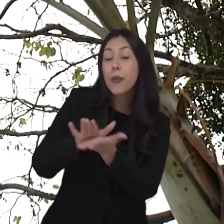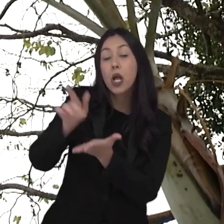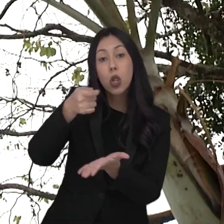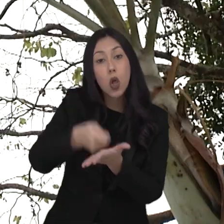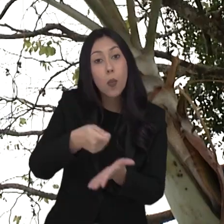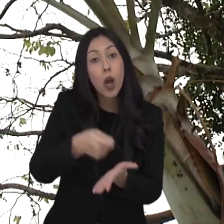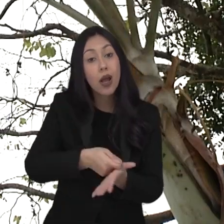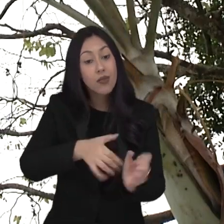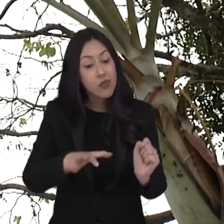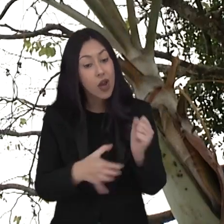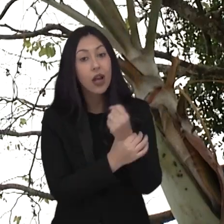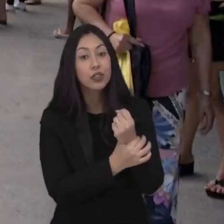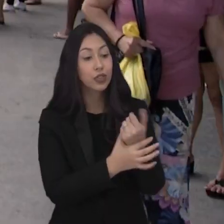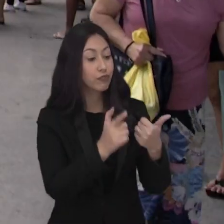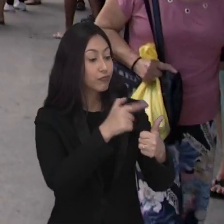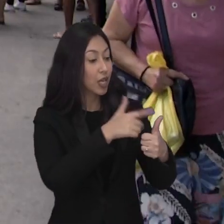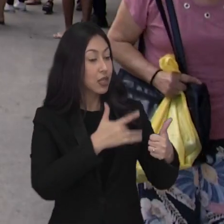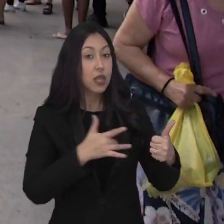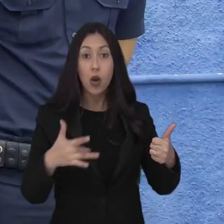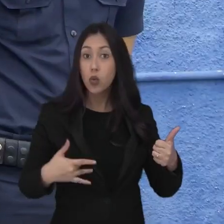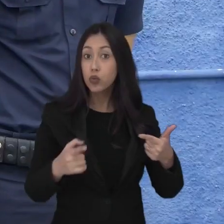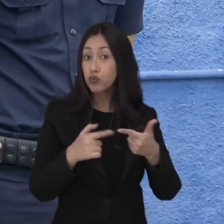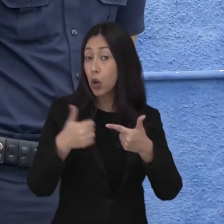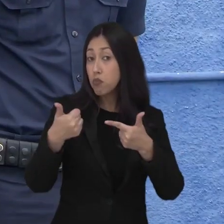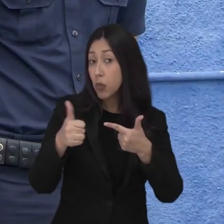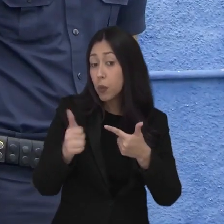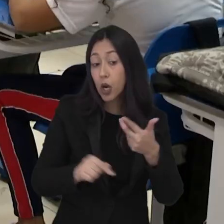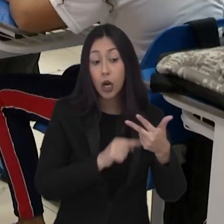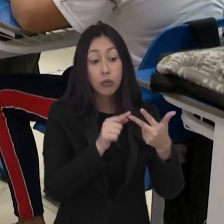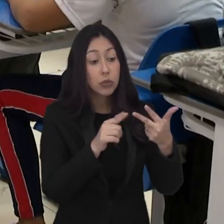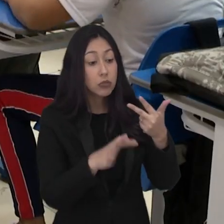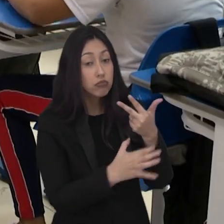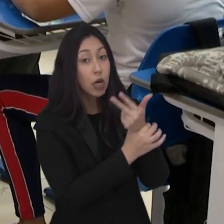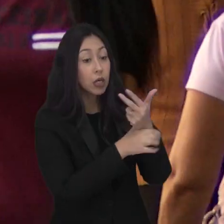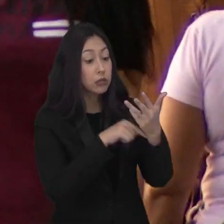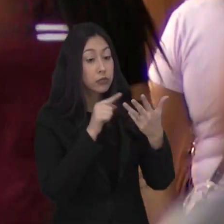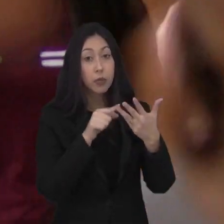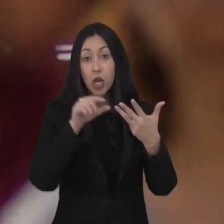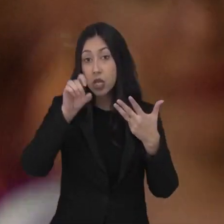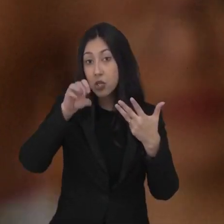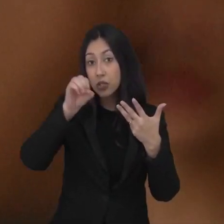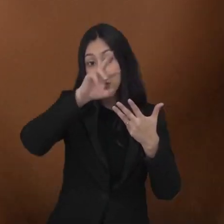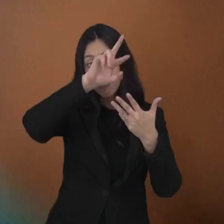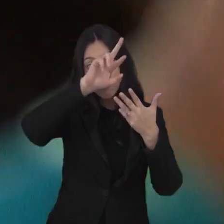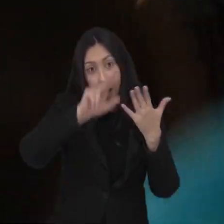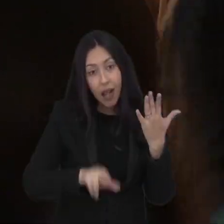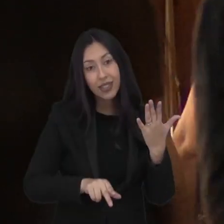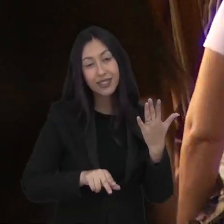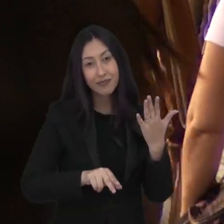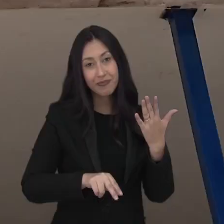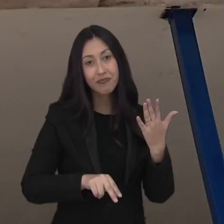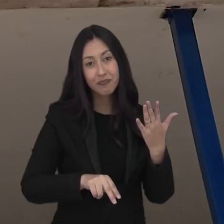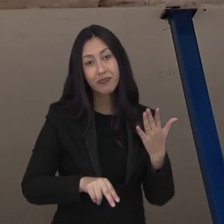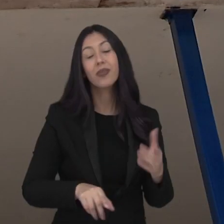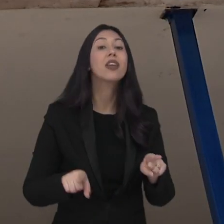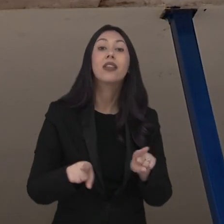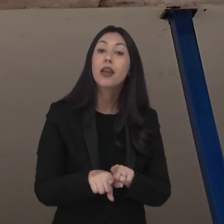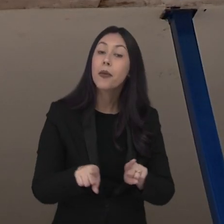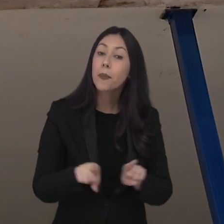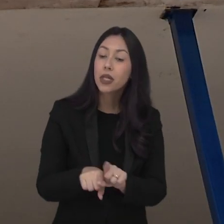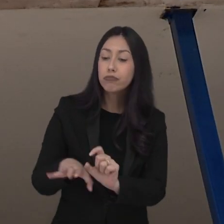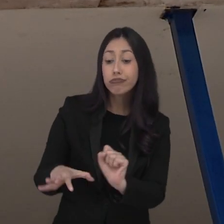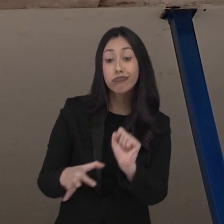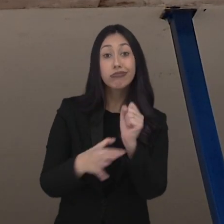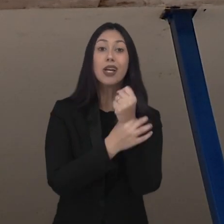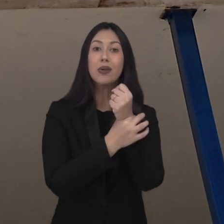para garantir saúde, transporte, segurança, educação e outros direitos dos cidadãos. Também